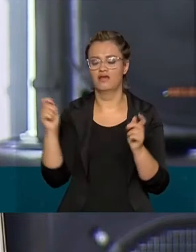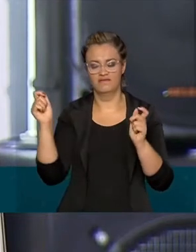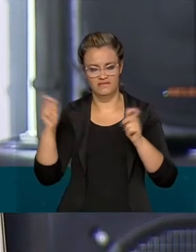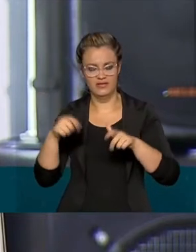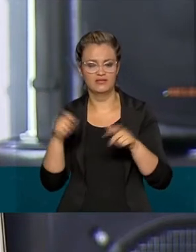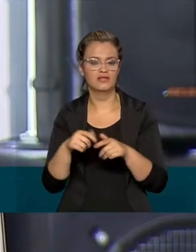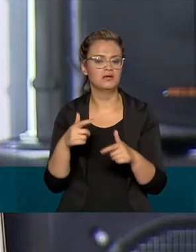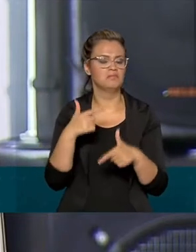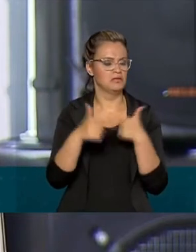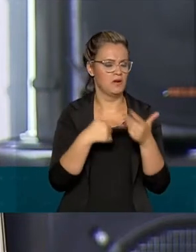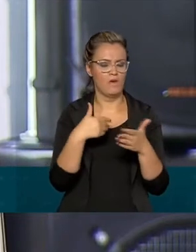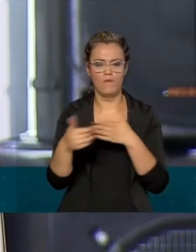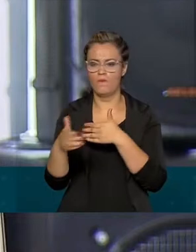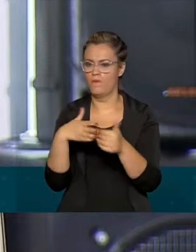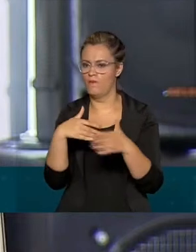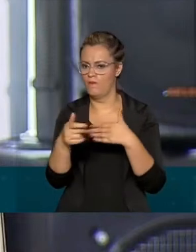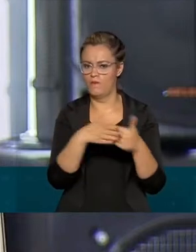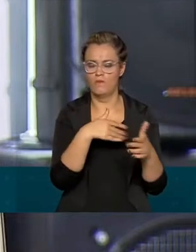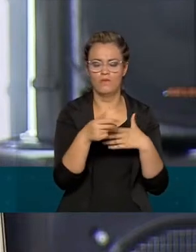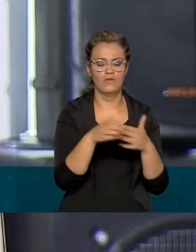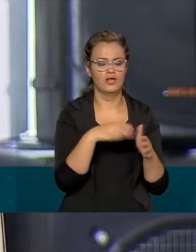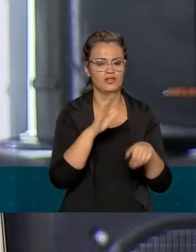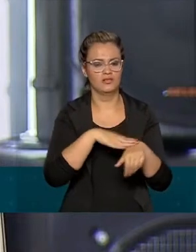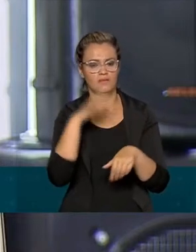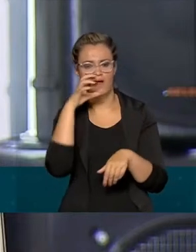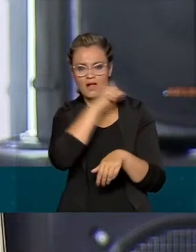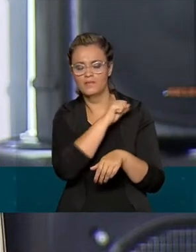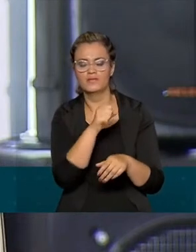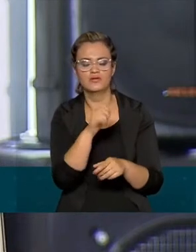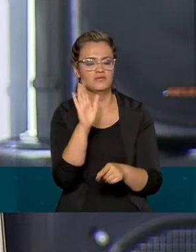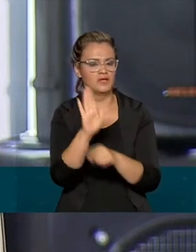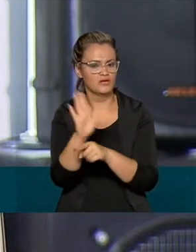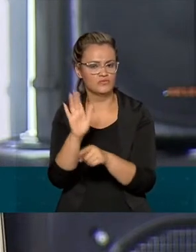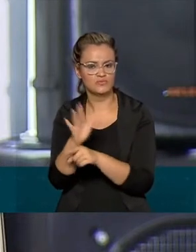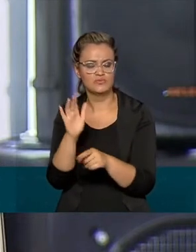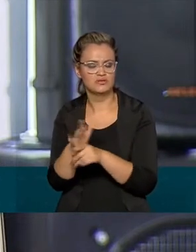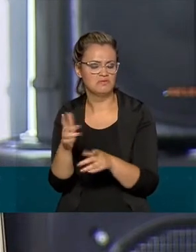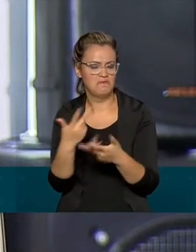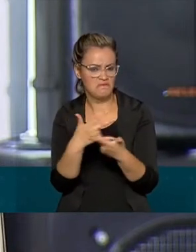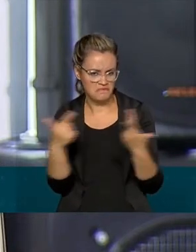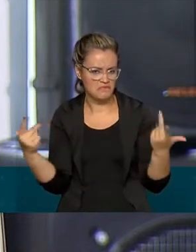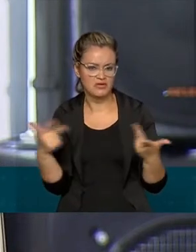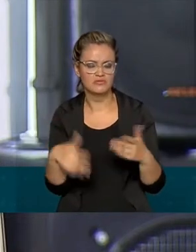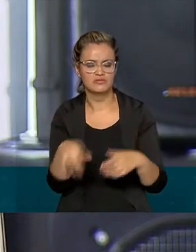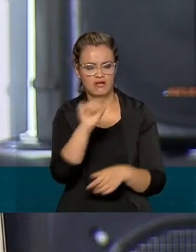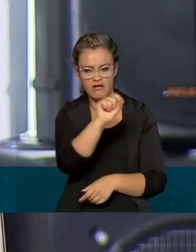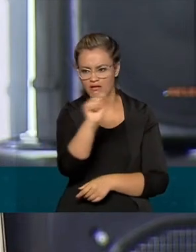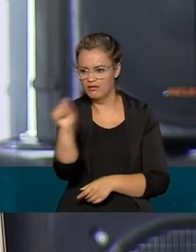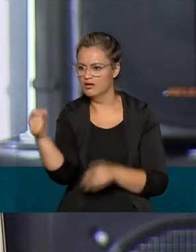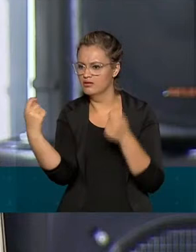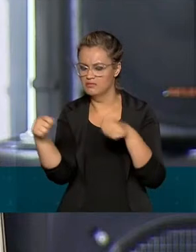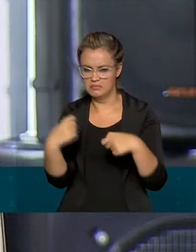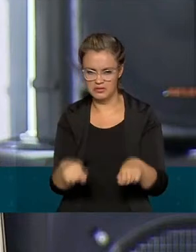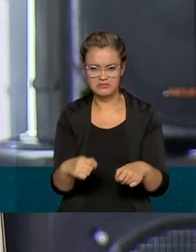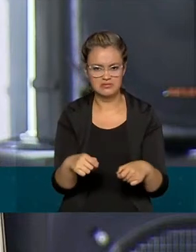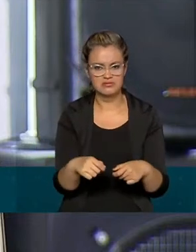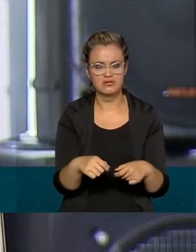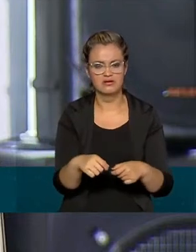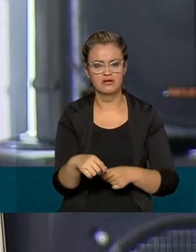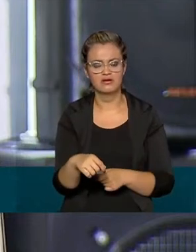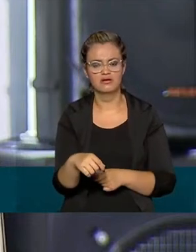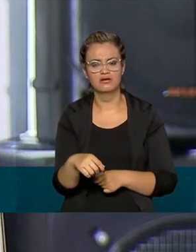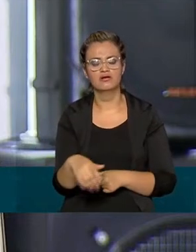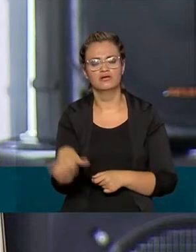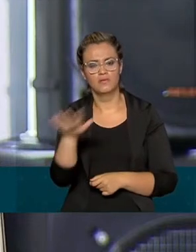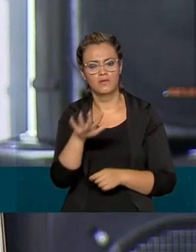ser empregada num curto espaço de tempo, atendendo em excelentes condições às necessidades previstas num